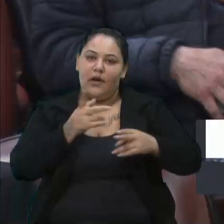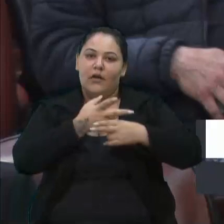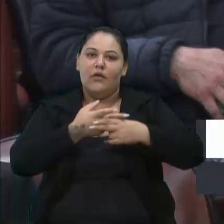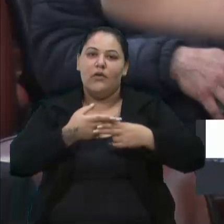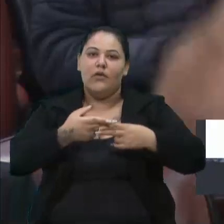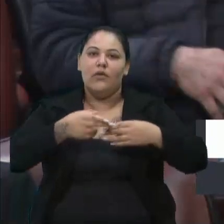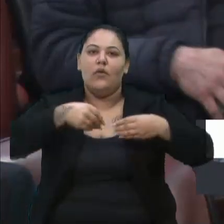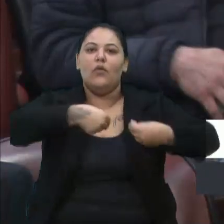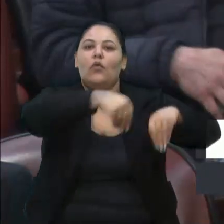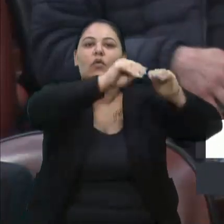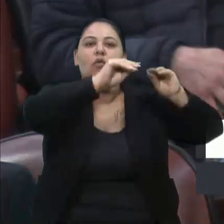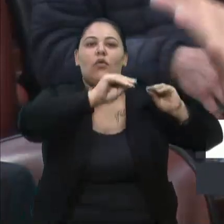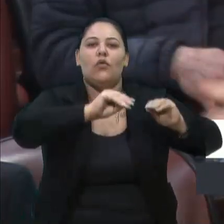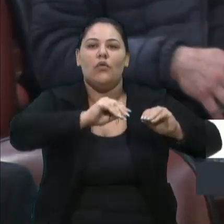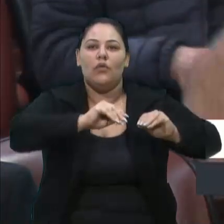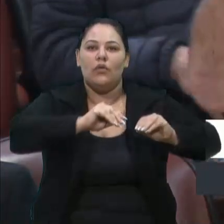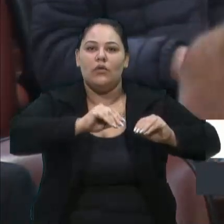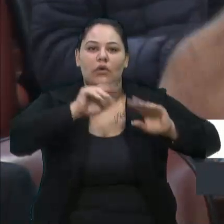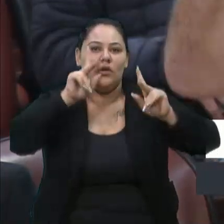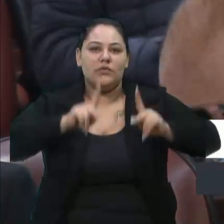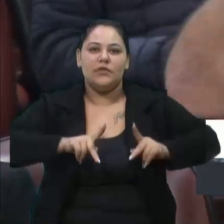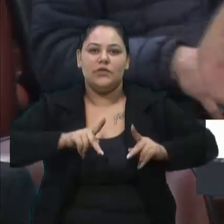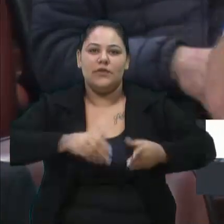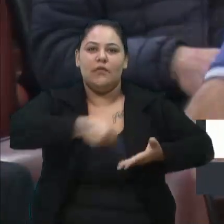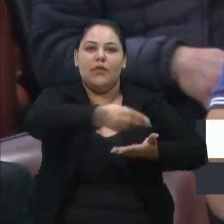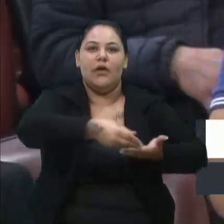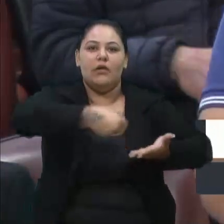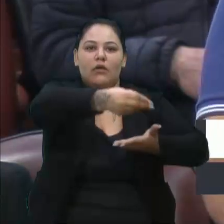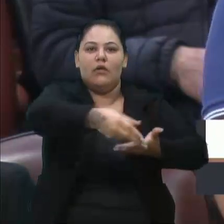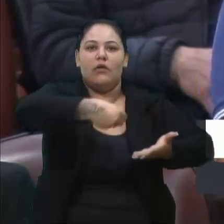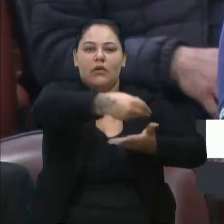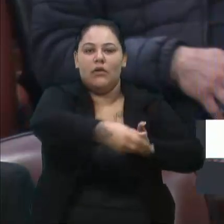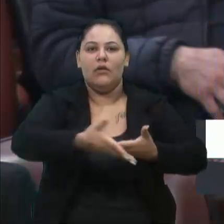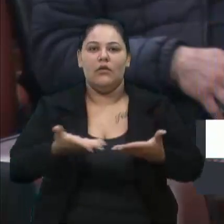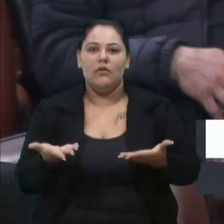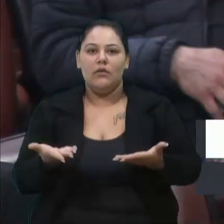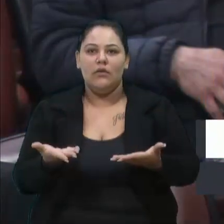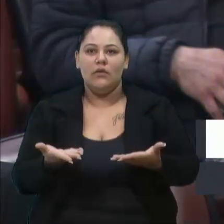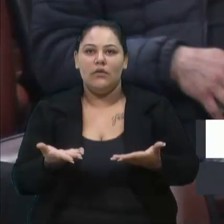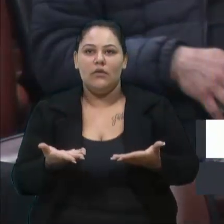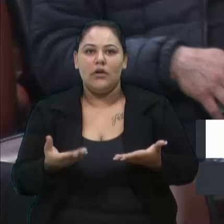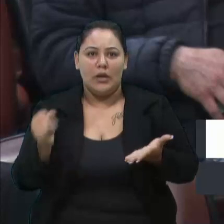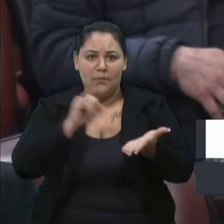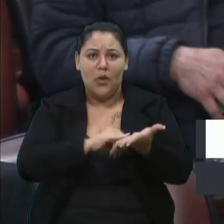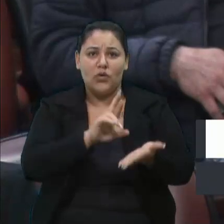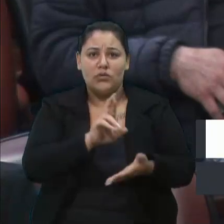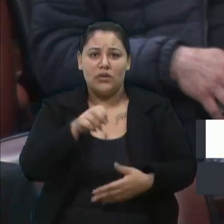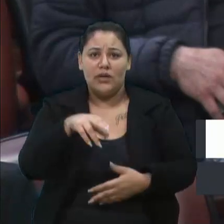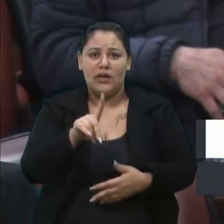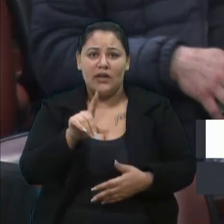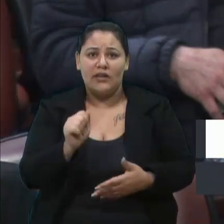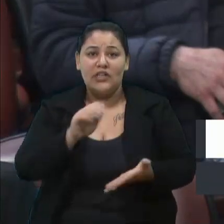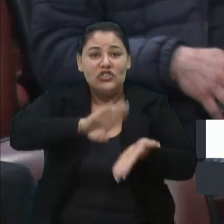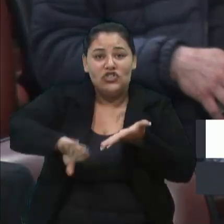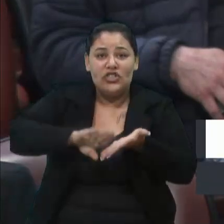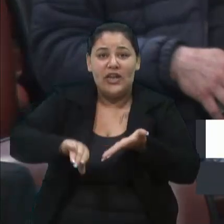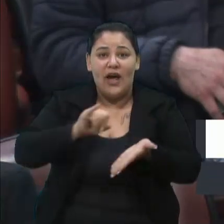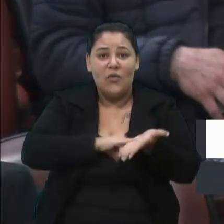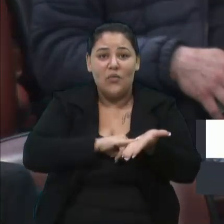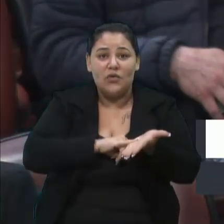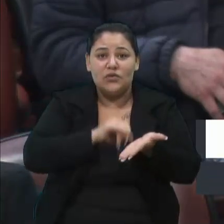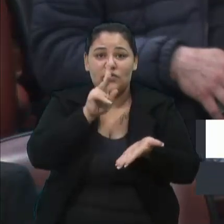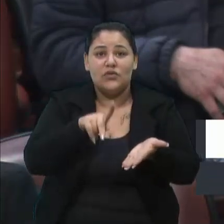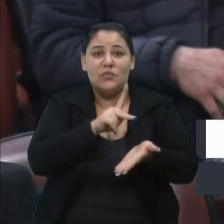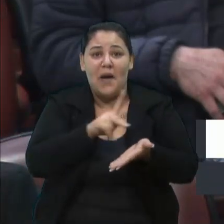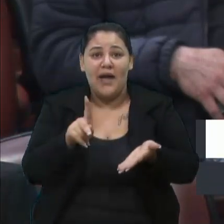pega Um retalho e as pessoas vão doando tudo isso aí querem inclusive o imposto de renda querem abater o imposto de renda dos